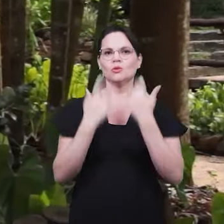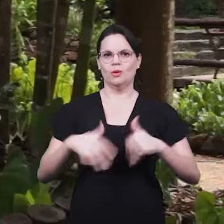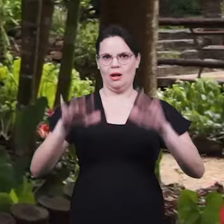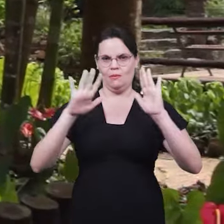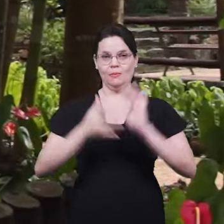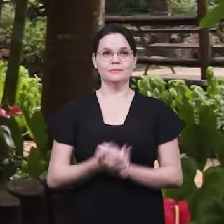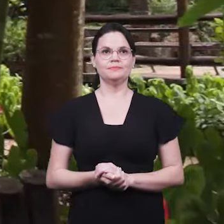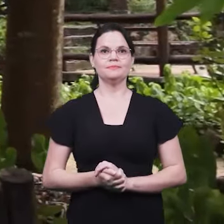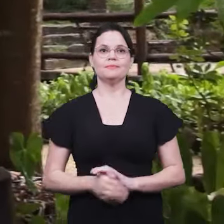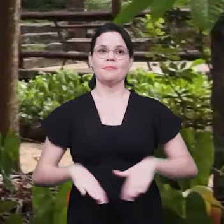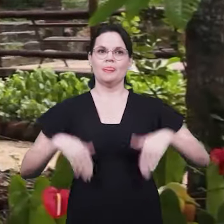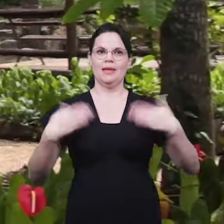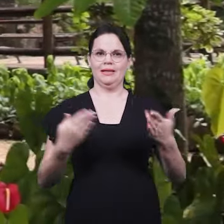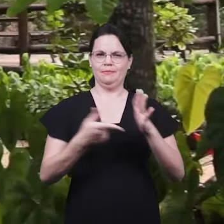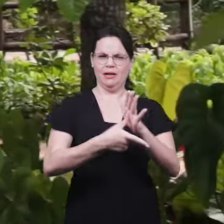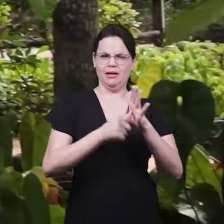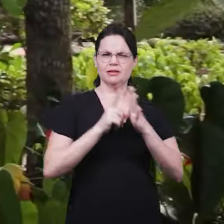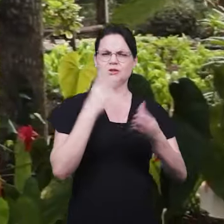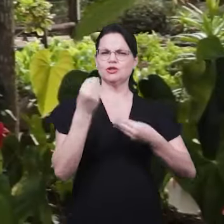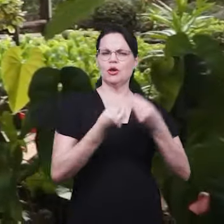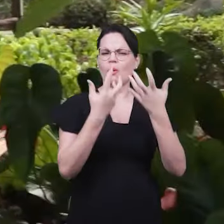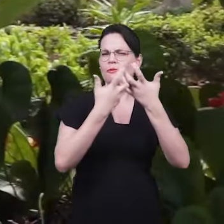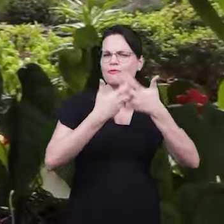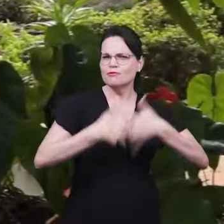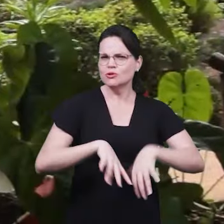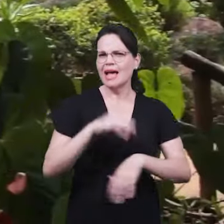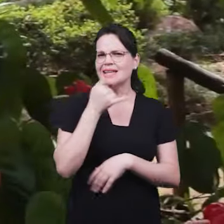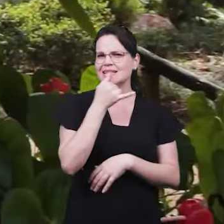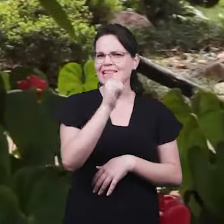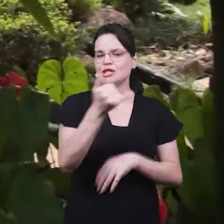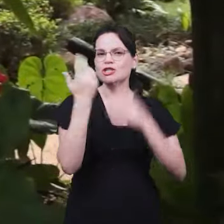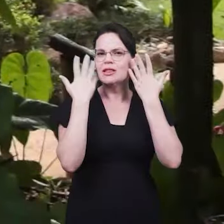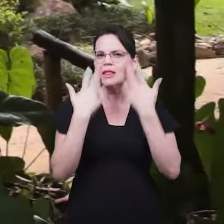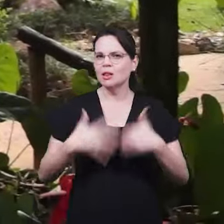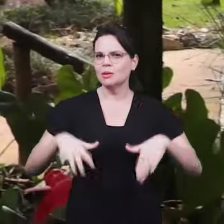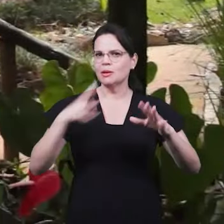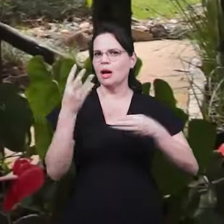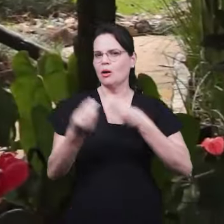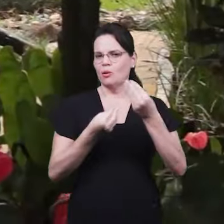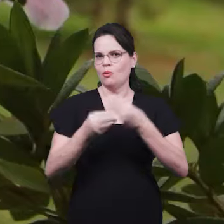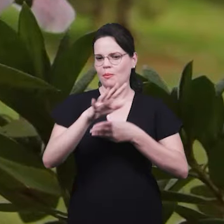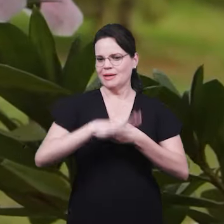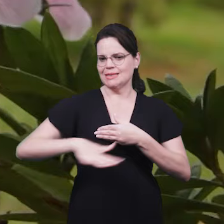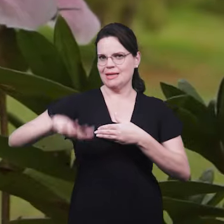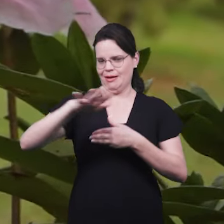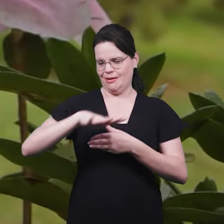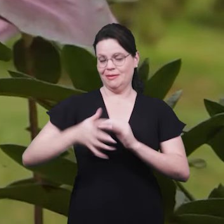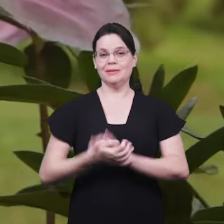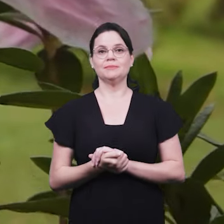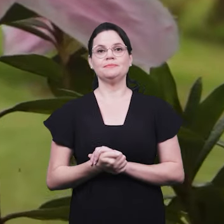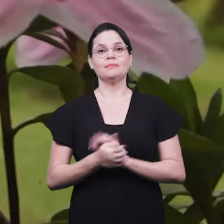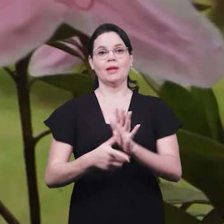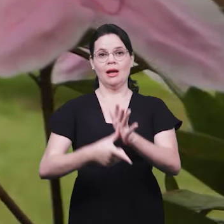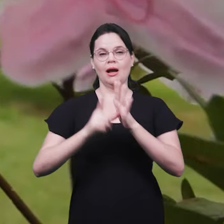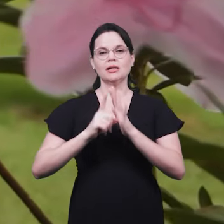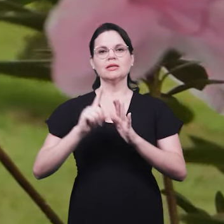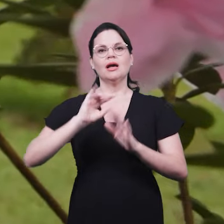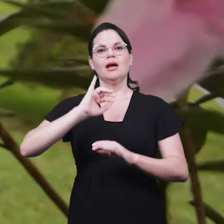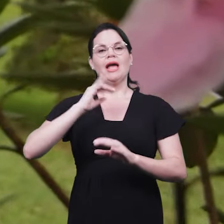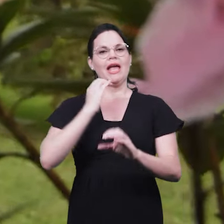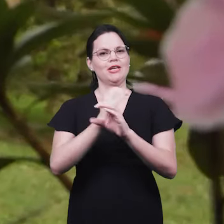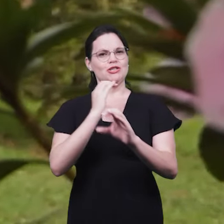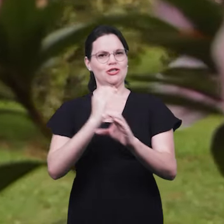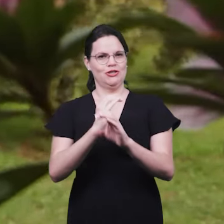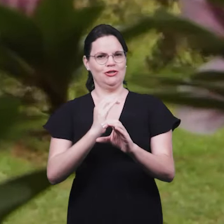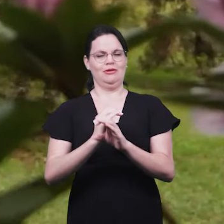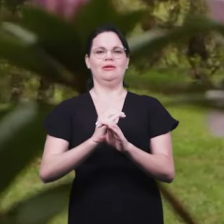partir para a explicação de como é o funcionamento na prática do setor de energia renovável, o engenheiro elétrico Marco